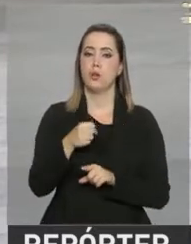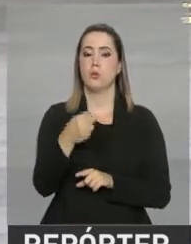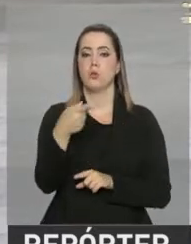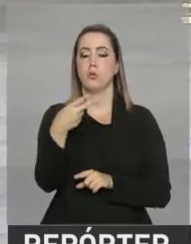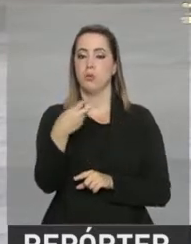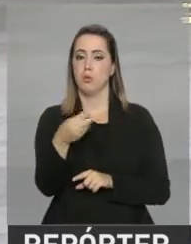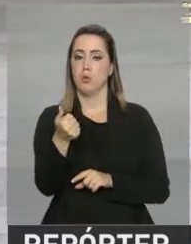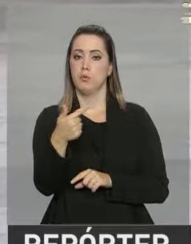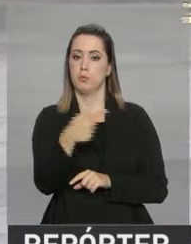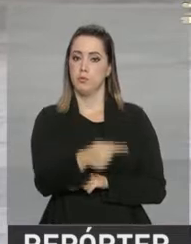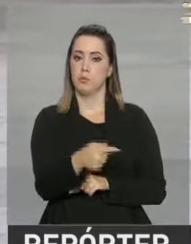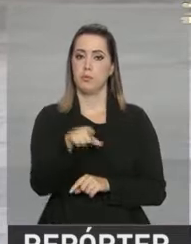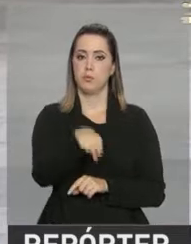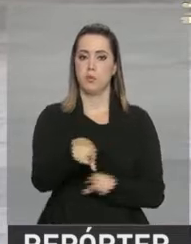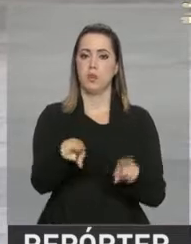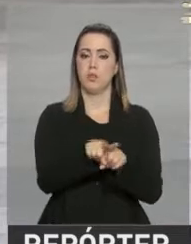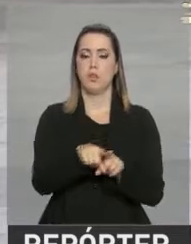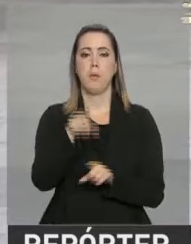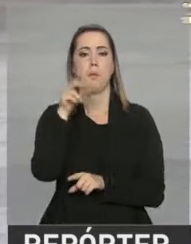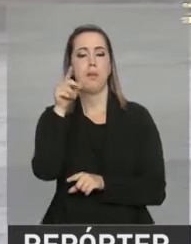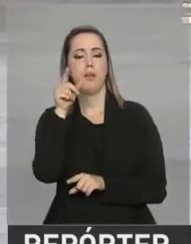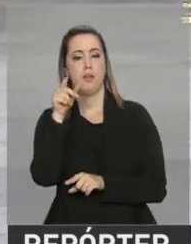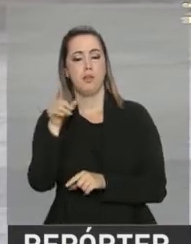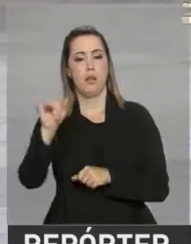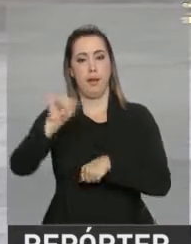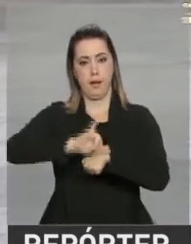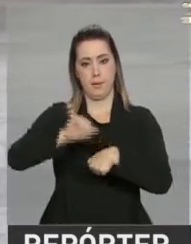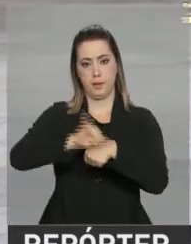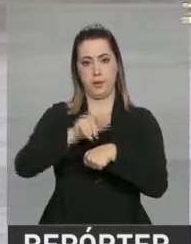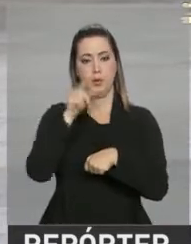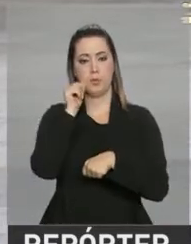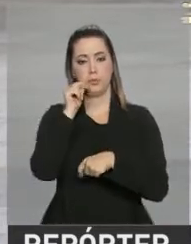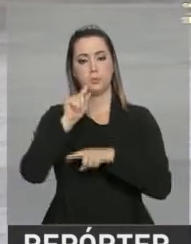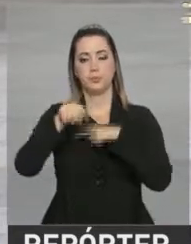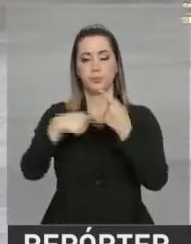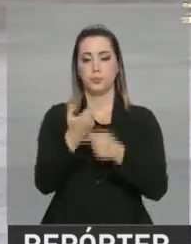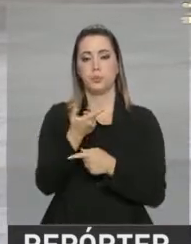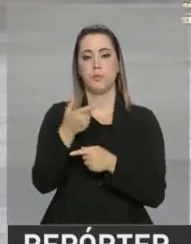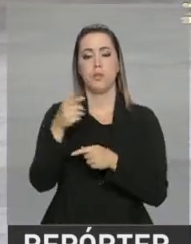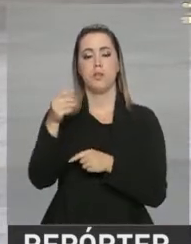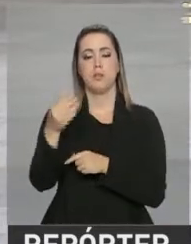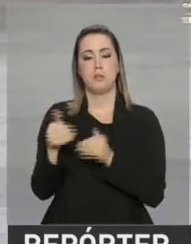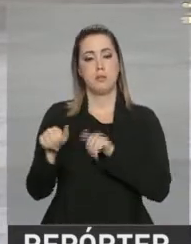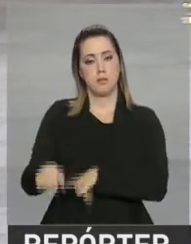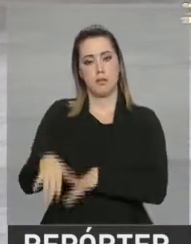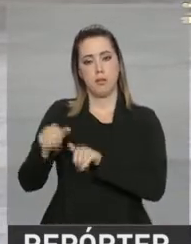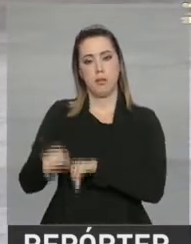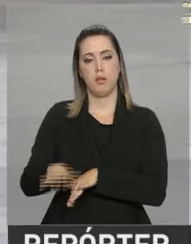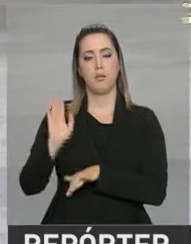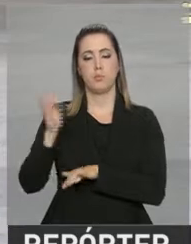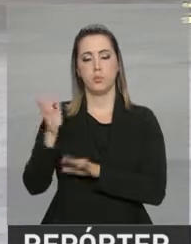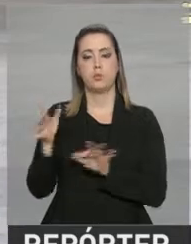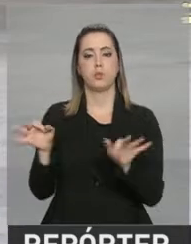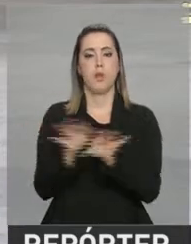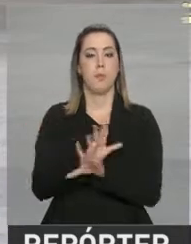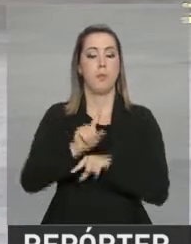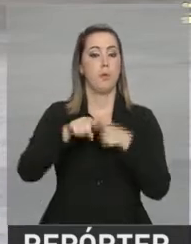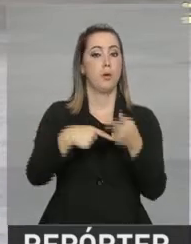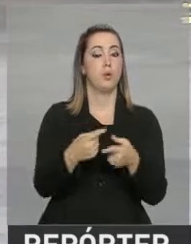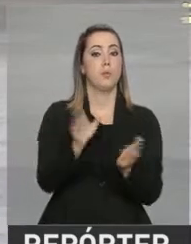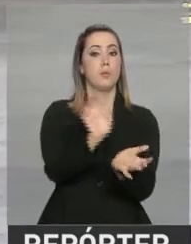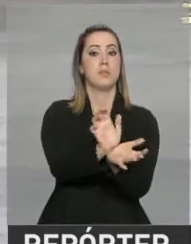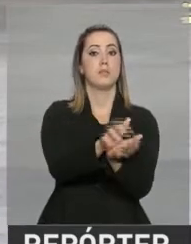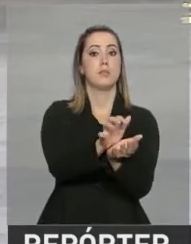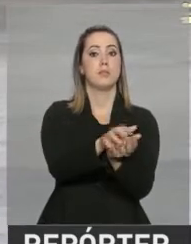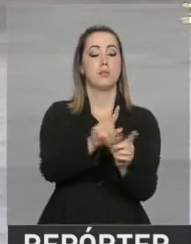população da região metropolitana de Fortaleza em setembro também do ano que vem. Já o Rio Grande do Norte deve ser atendido pela